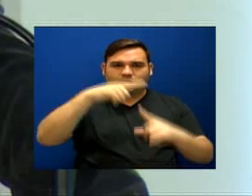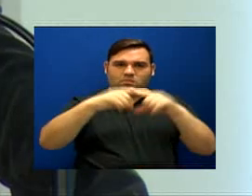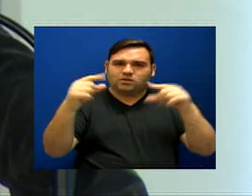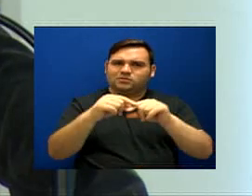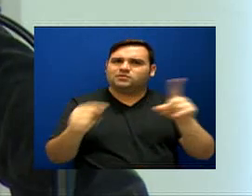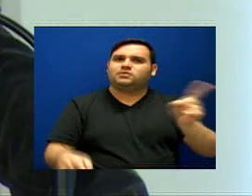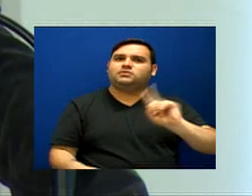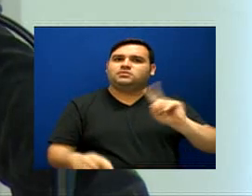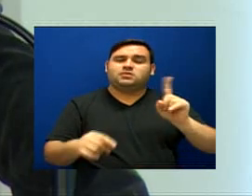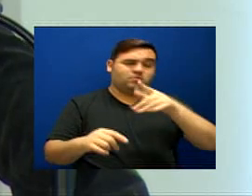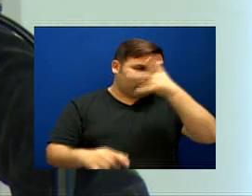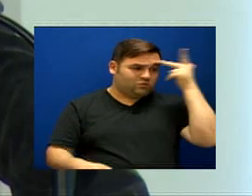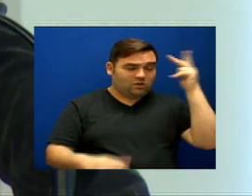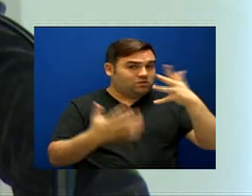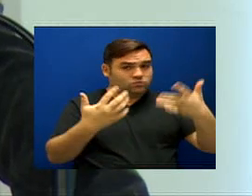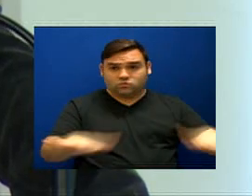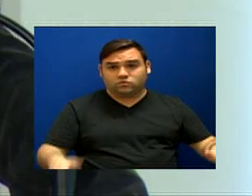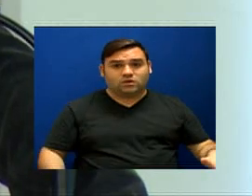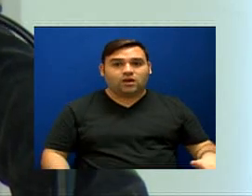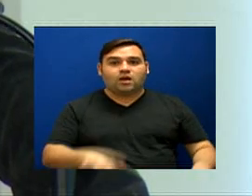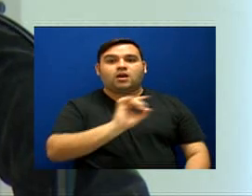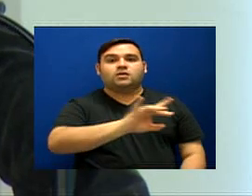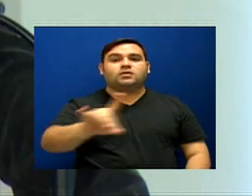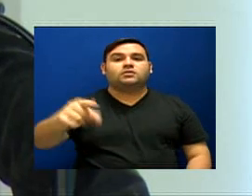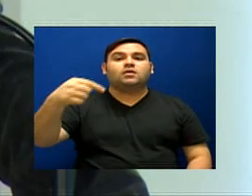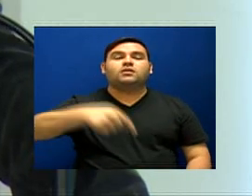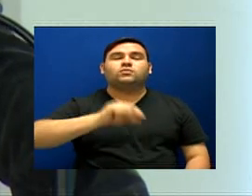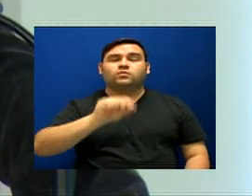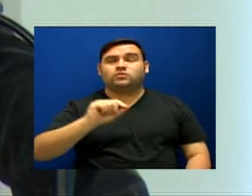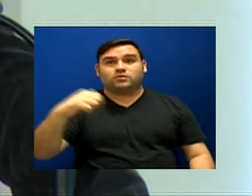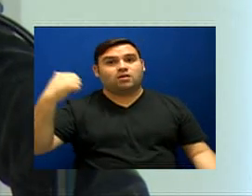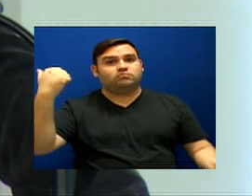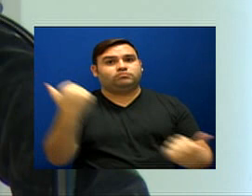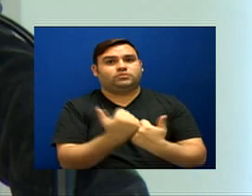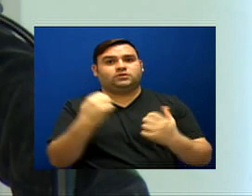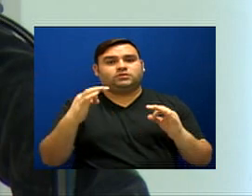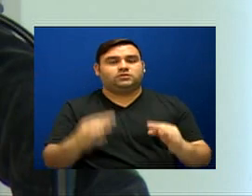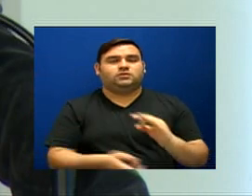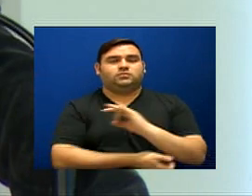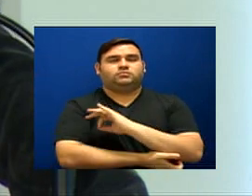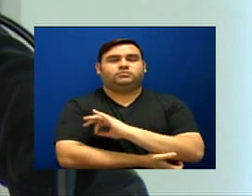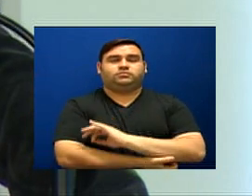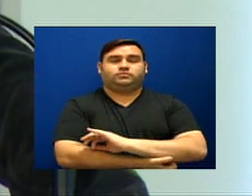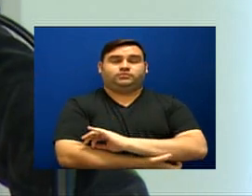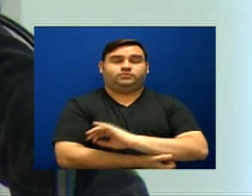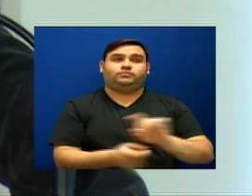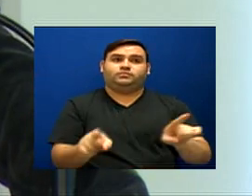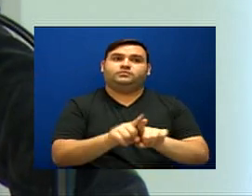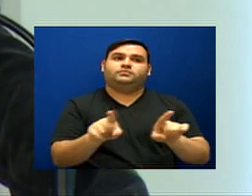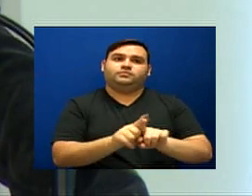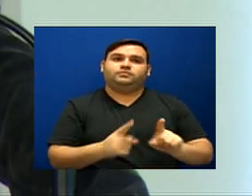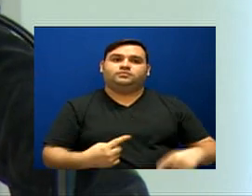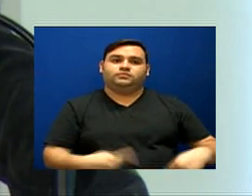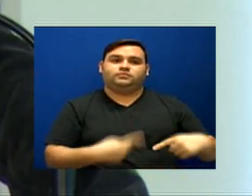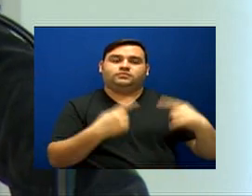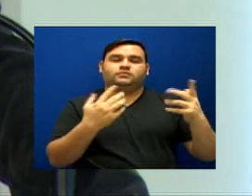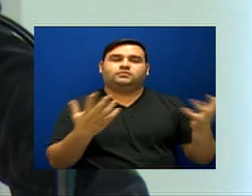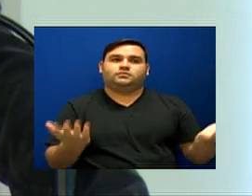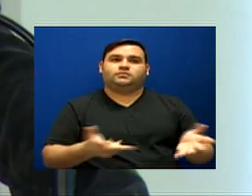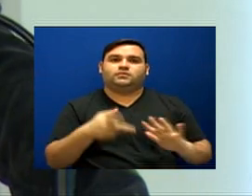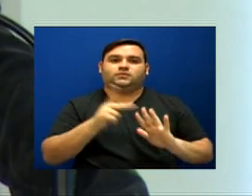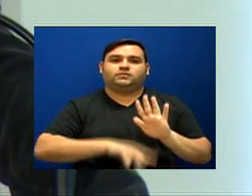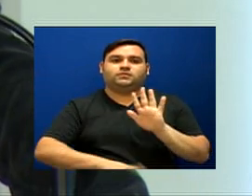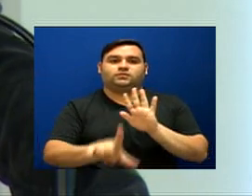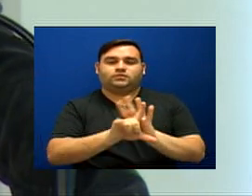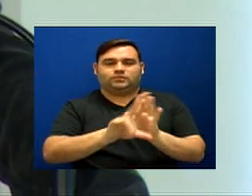pública não deseja isso. A função de cada um aqui é representar. E, lógico, trazer o debate, né?